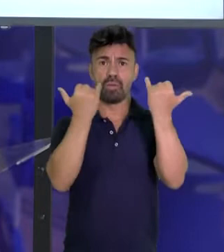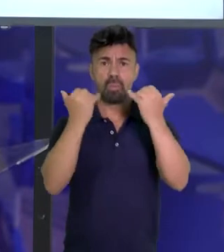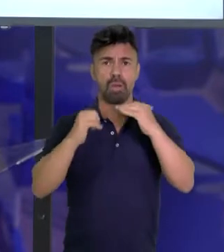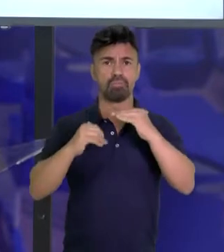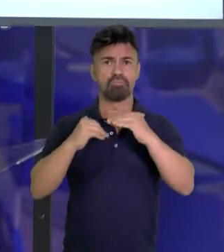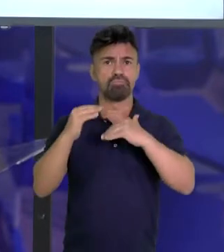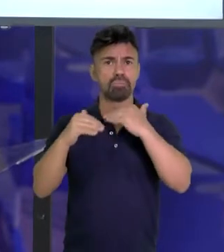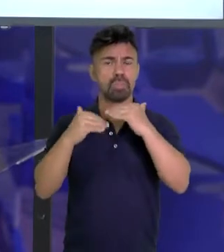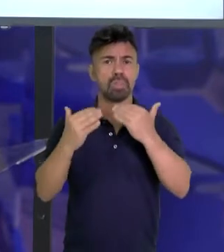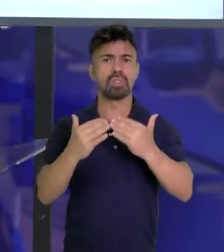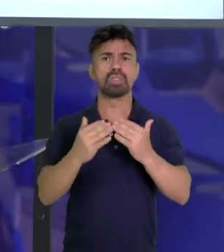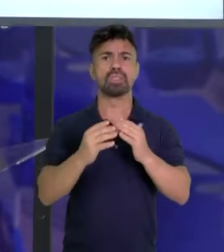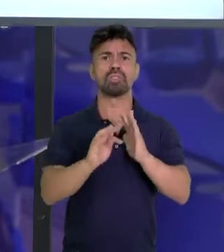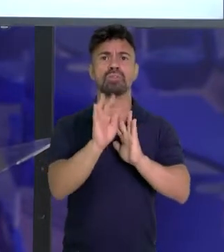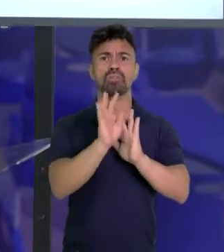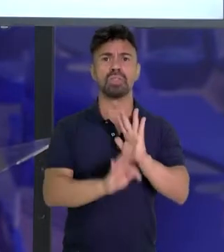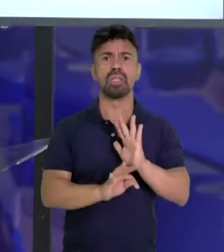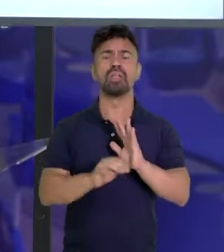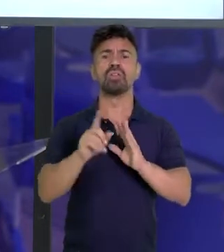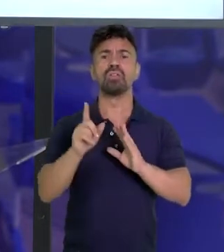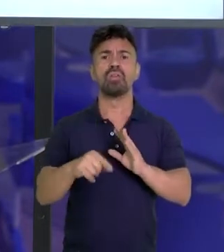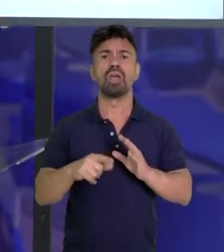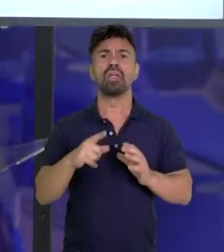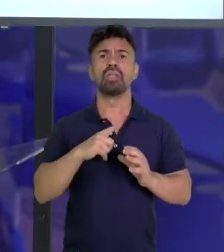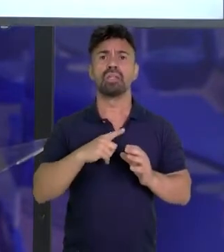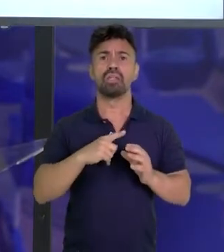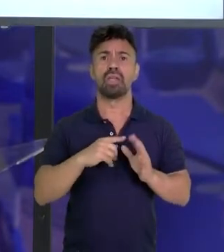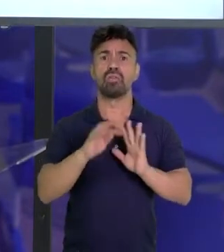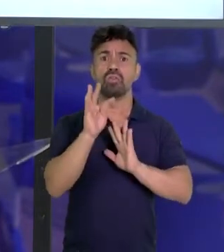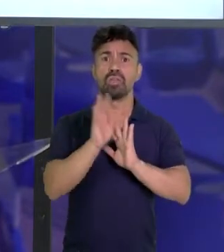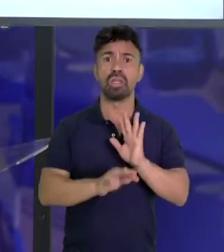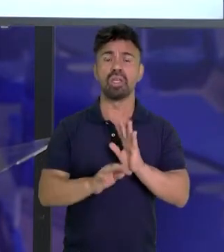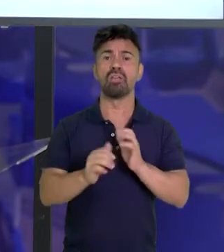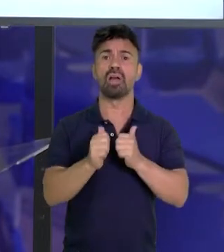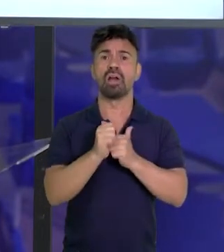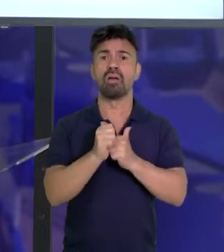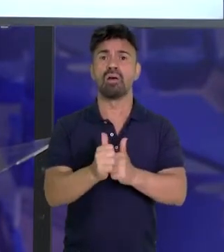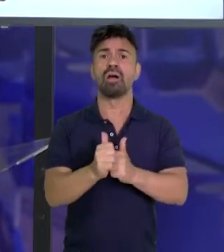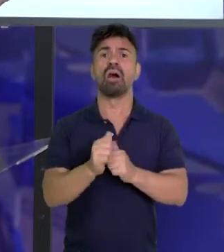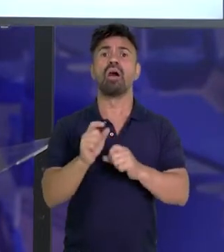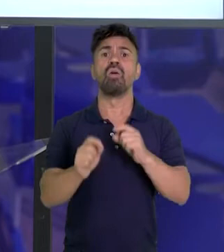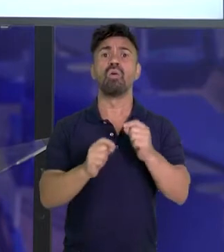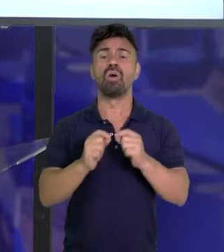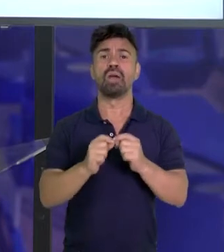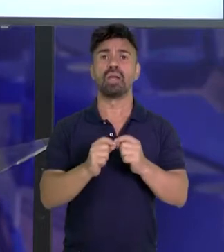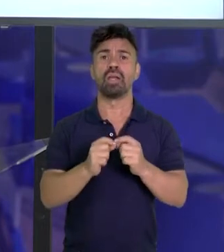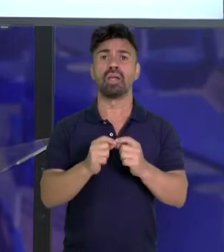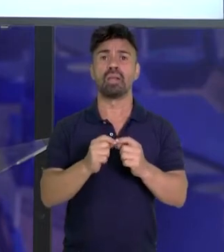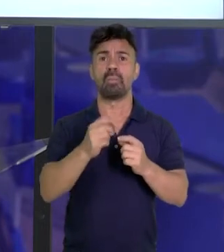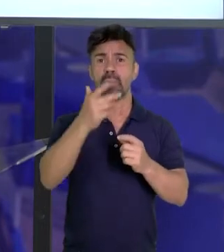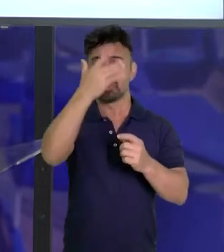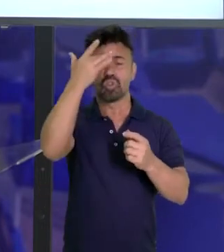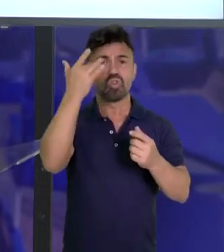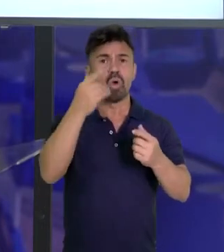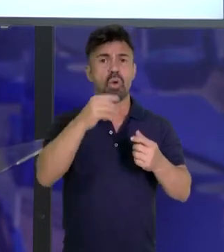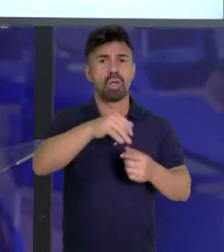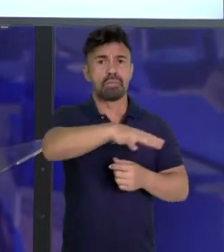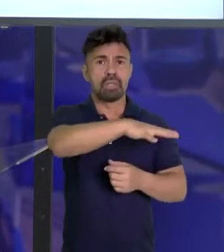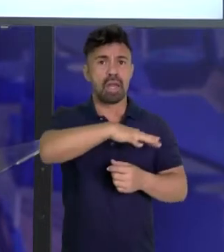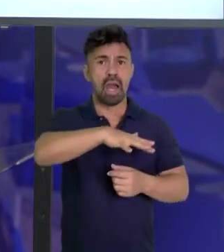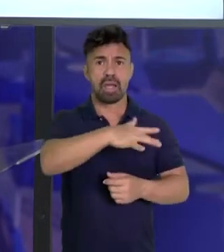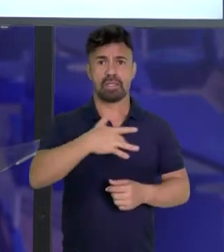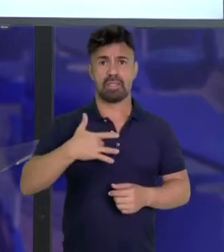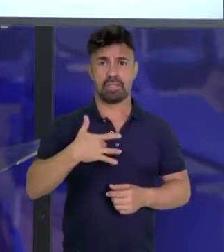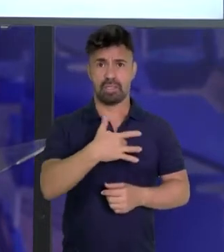de contextualização do texto é garantir que o meu texto vai vir acompanhado de depoimentos de especialistas. Mas